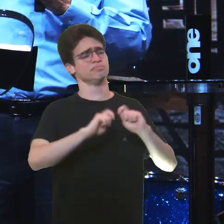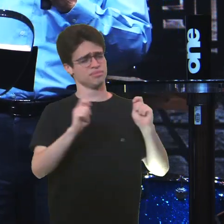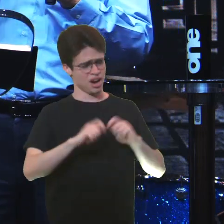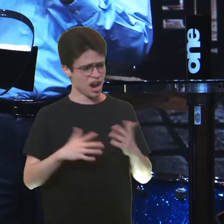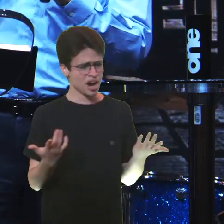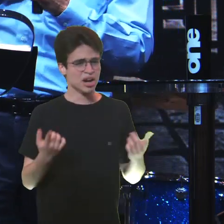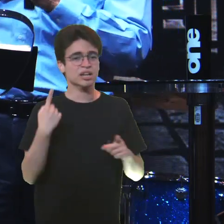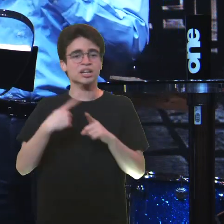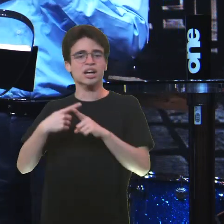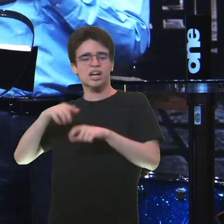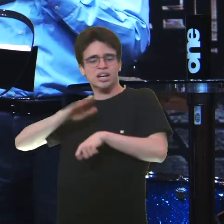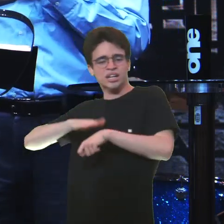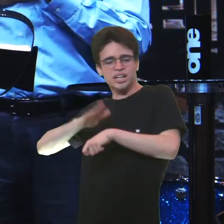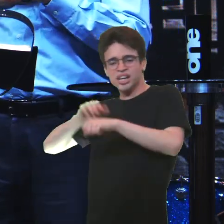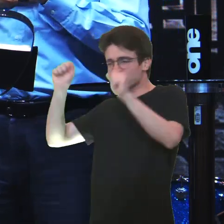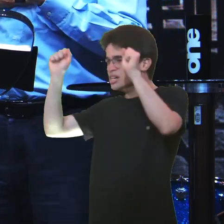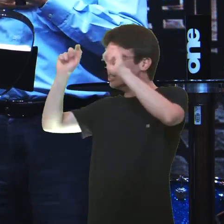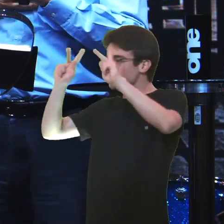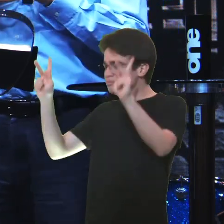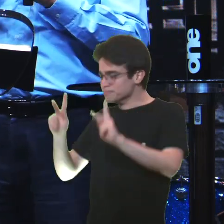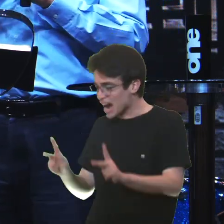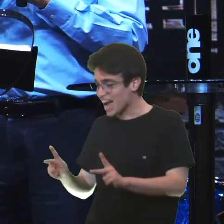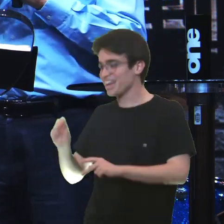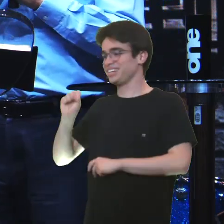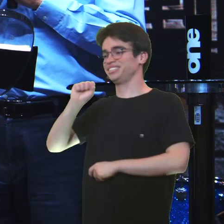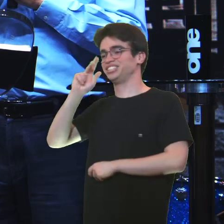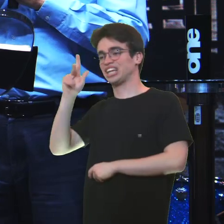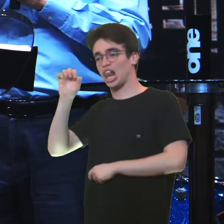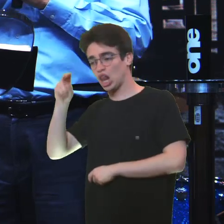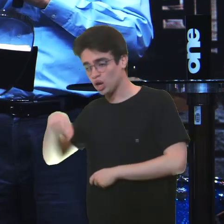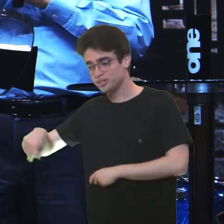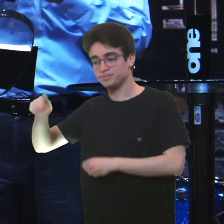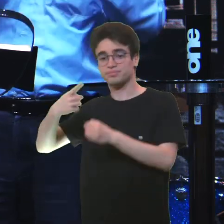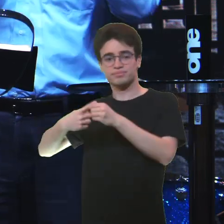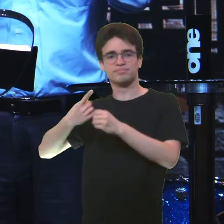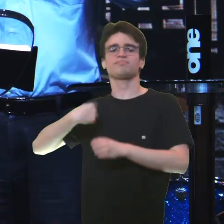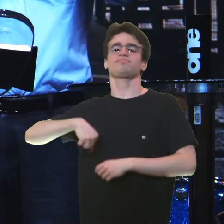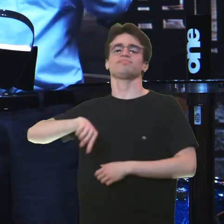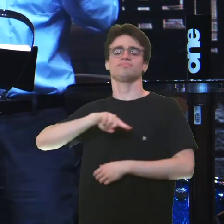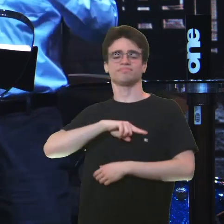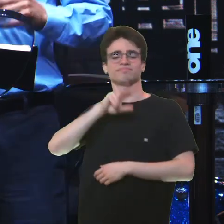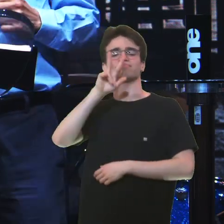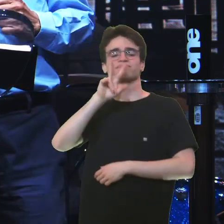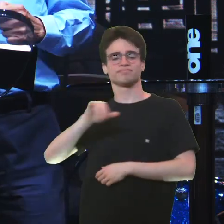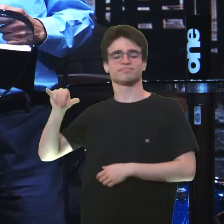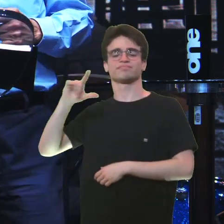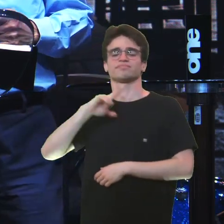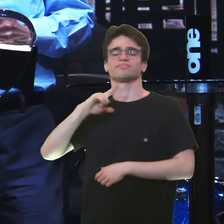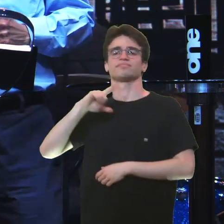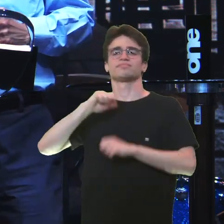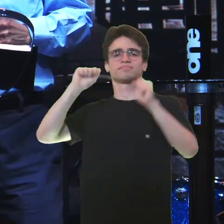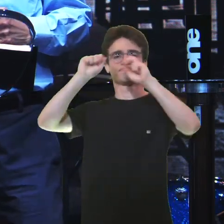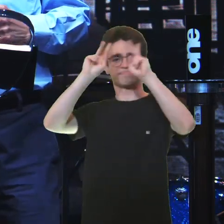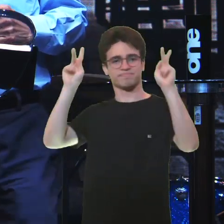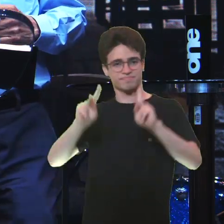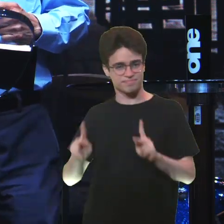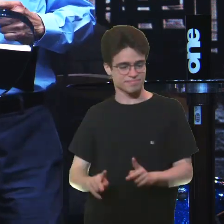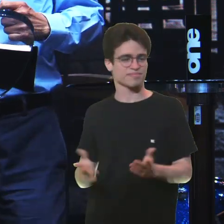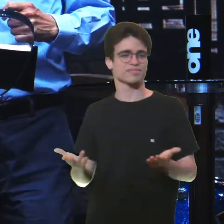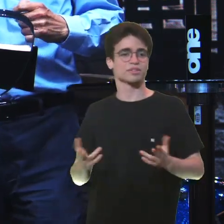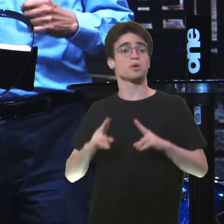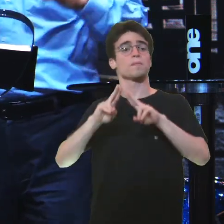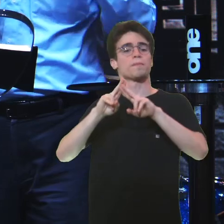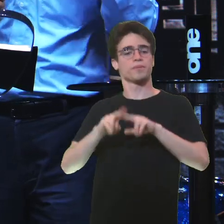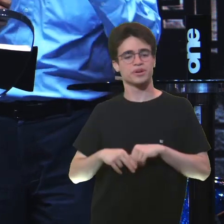nossas cidades, nosotros tendremos shalom. nós teremos shalom. Esa es la tarea de la E iglesia. essa é a tarefa da